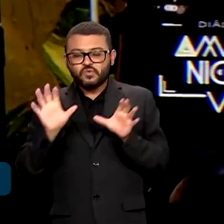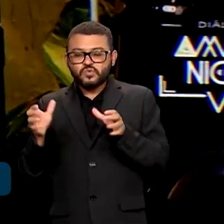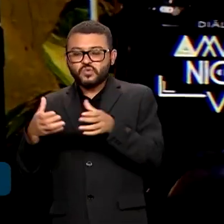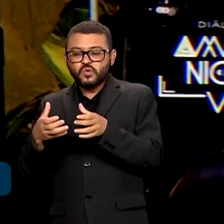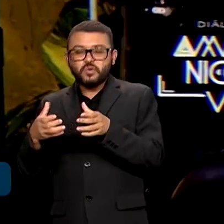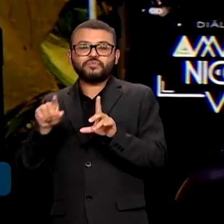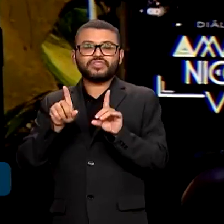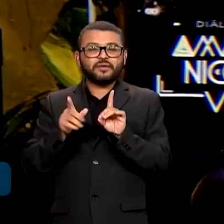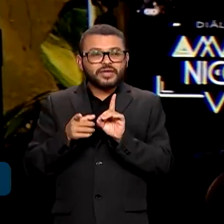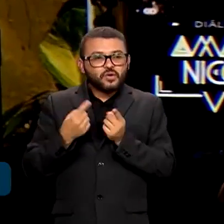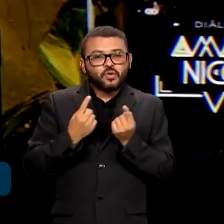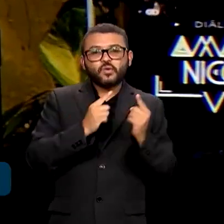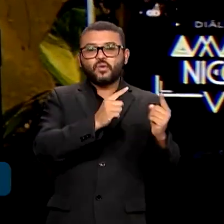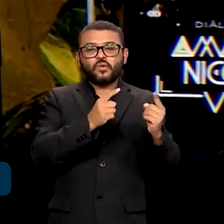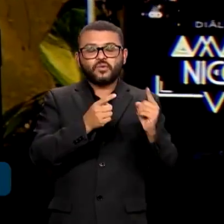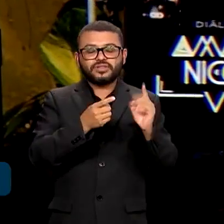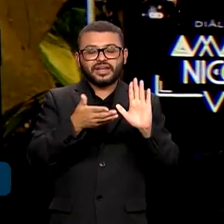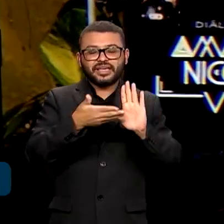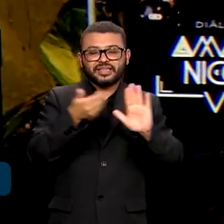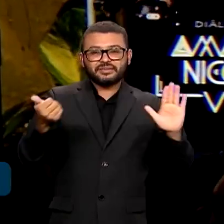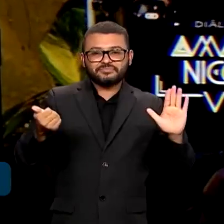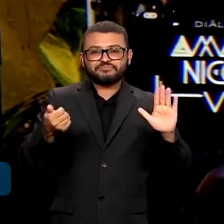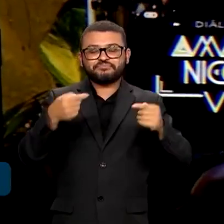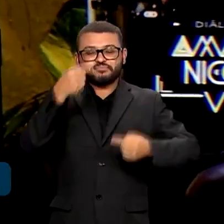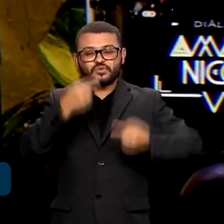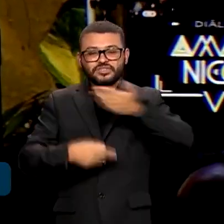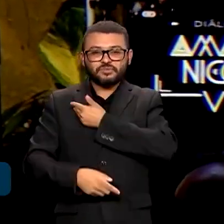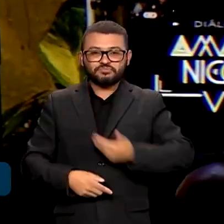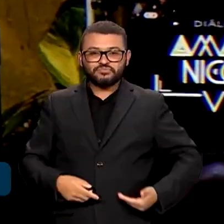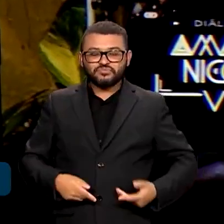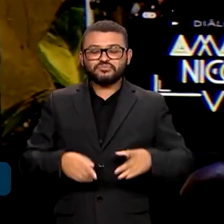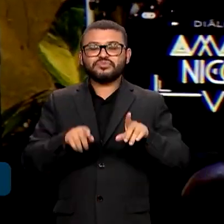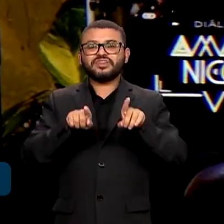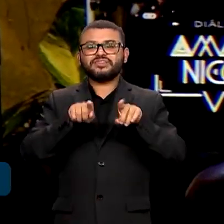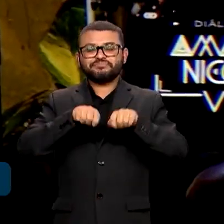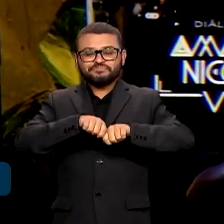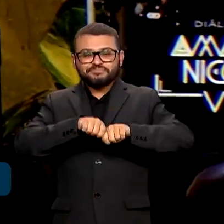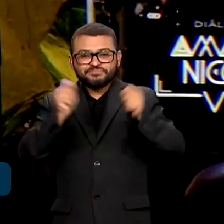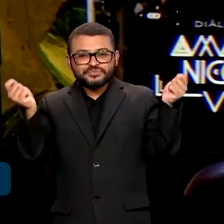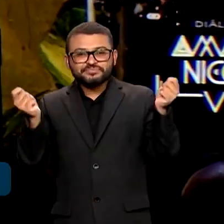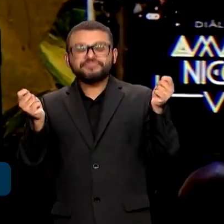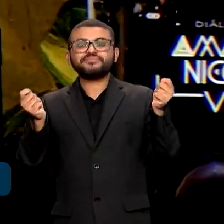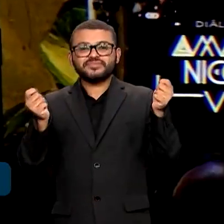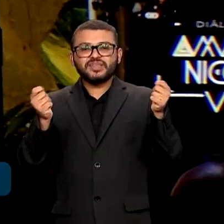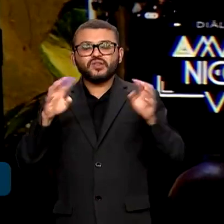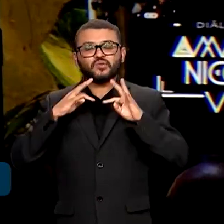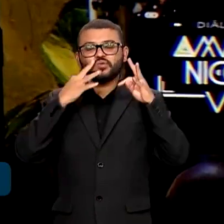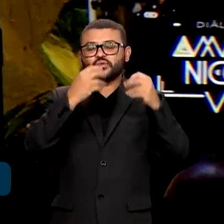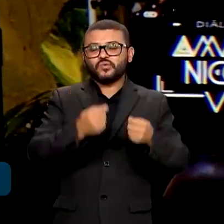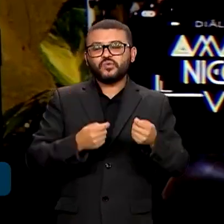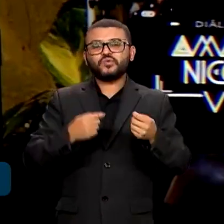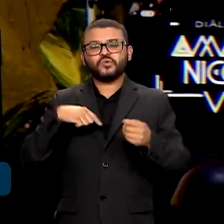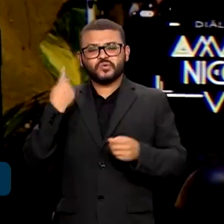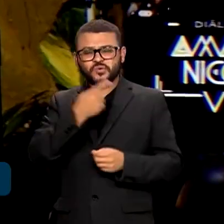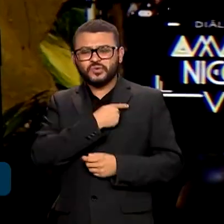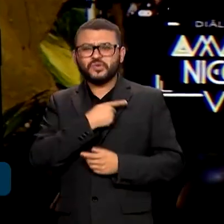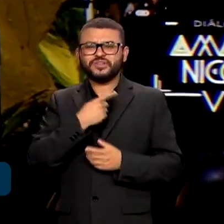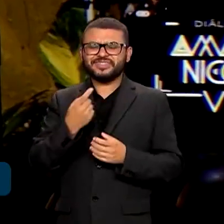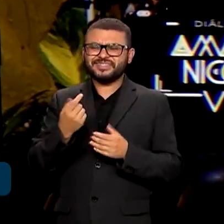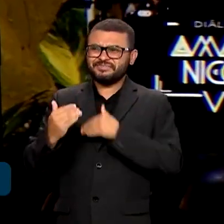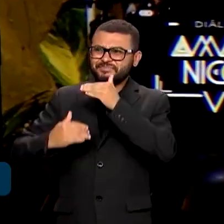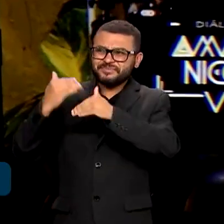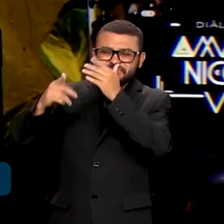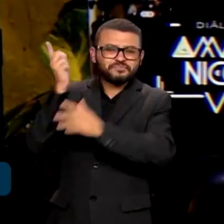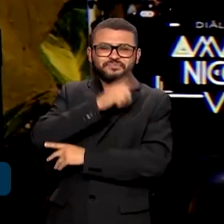de ameaça das políticas públicas, de ameaça de tudo aquilo que faz com que a gente possa